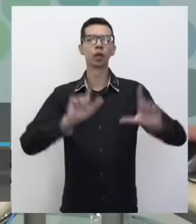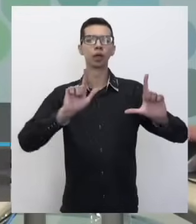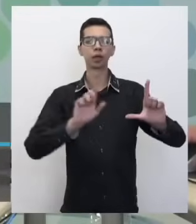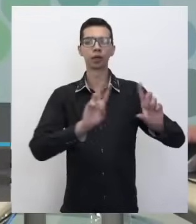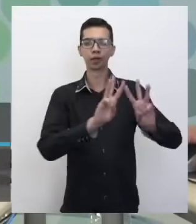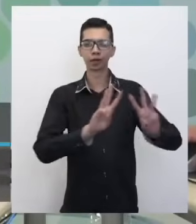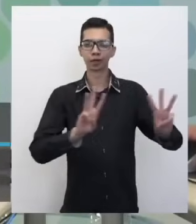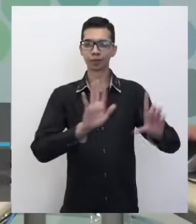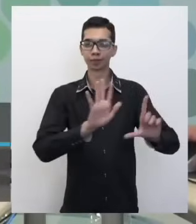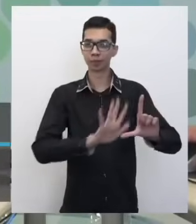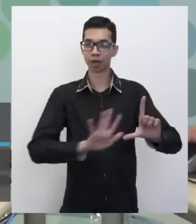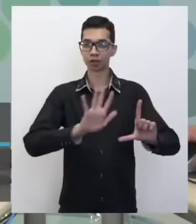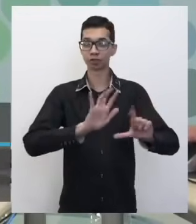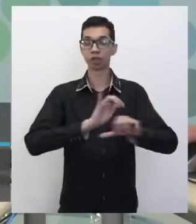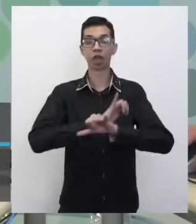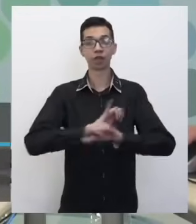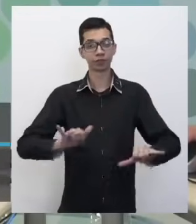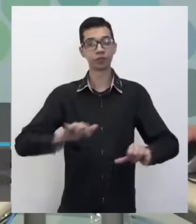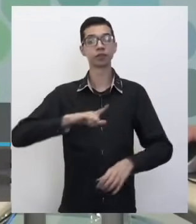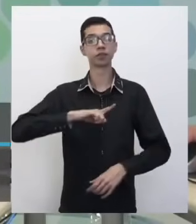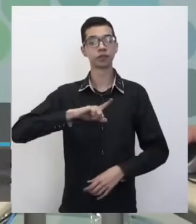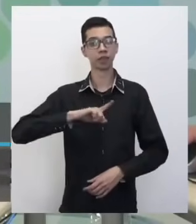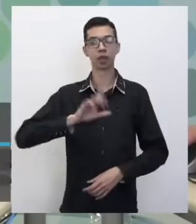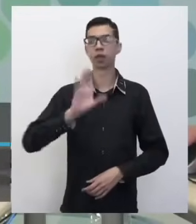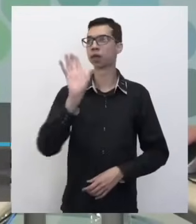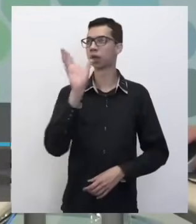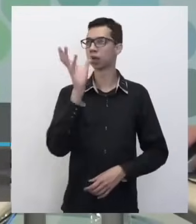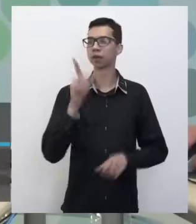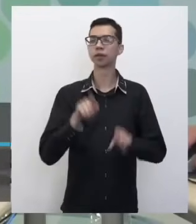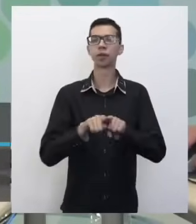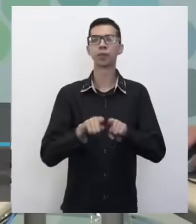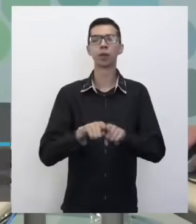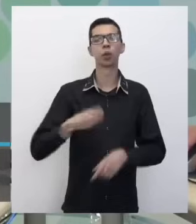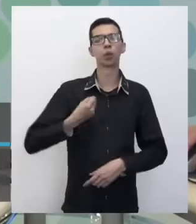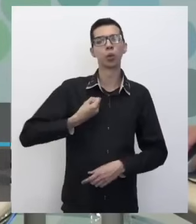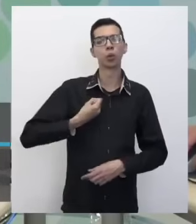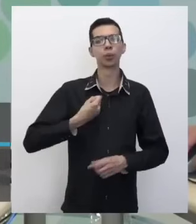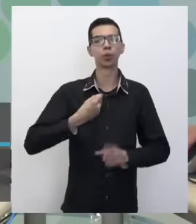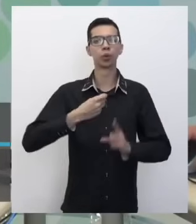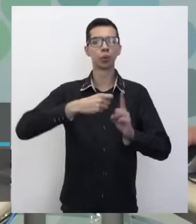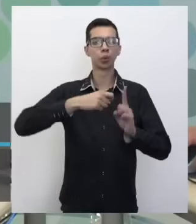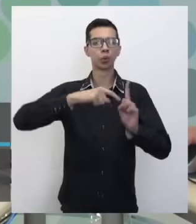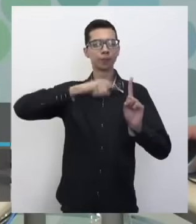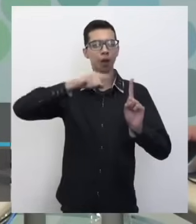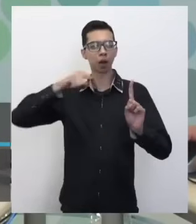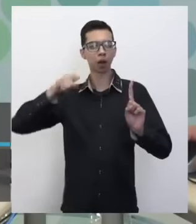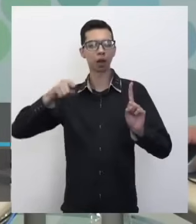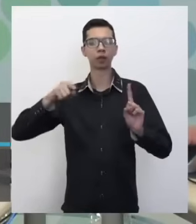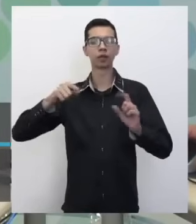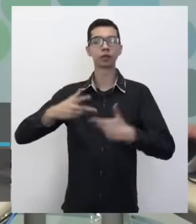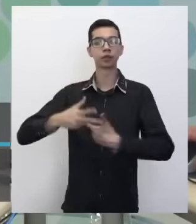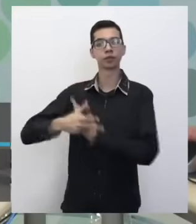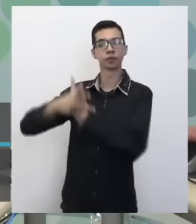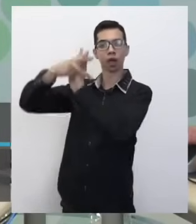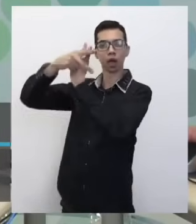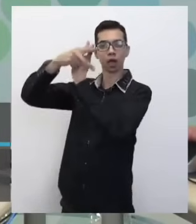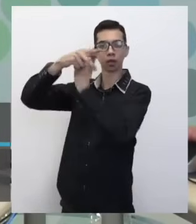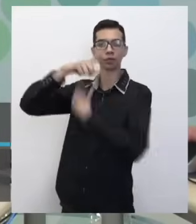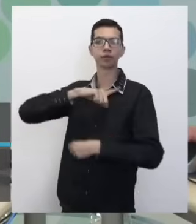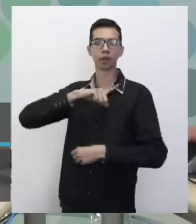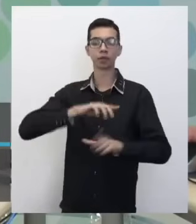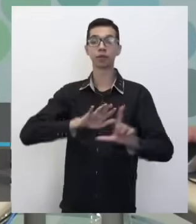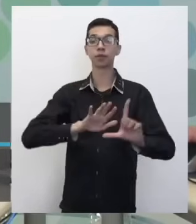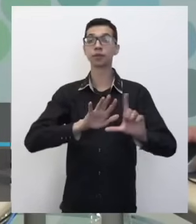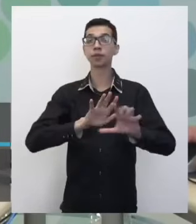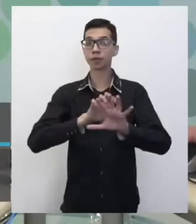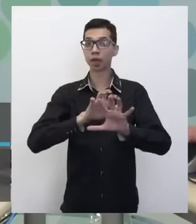avisos meteorológicos, previsão numérica, e, dados de satélite e previsão para cidades. Tem um QR Code aí para que